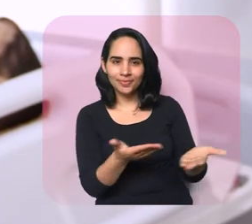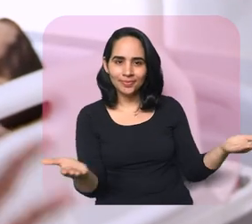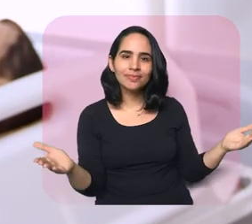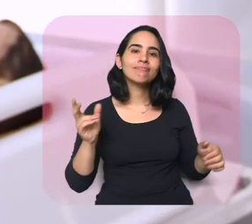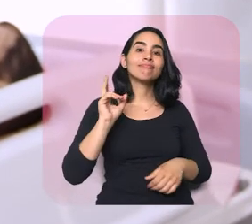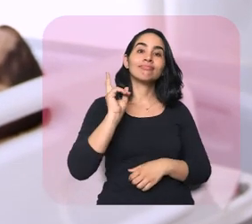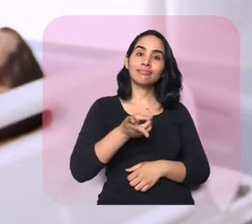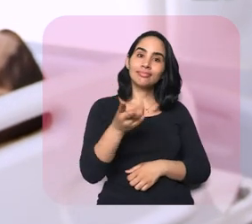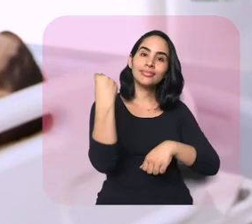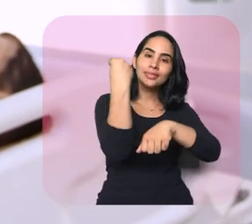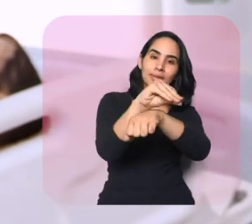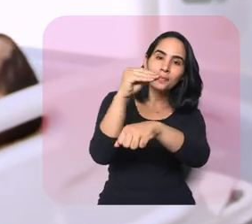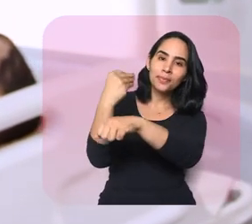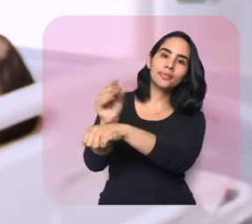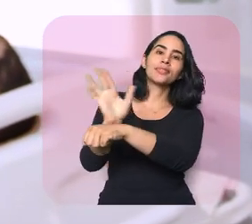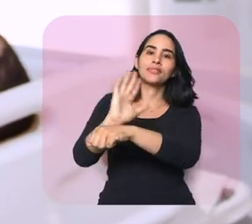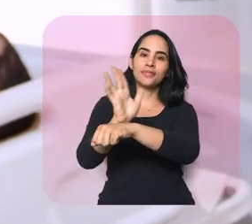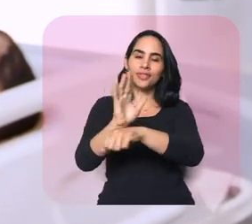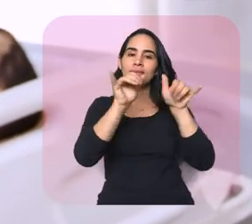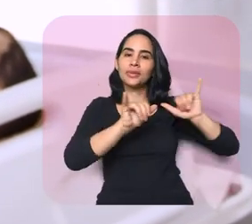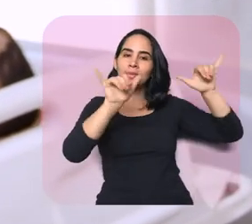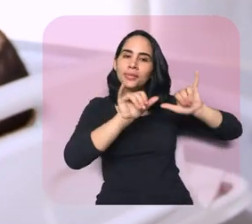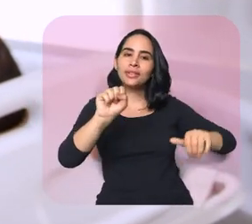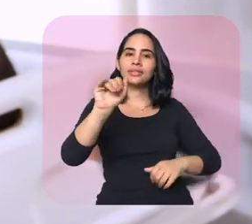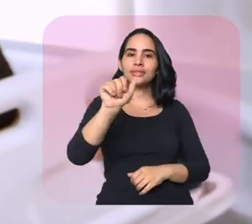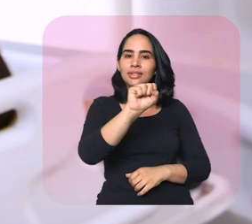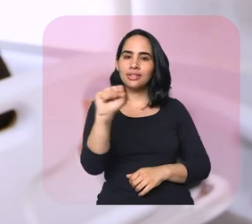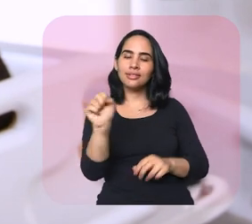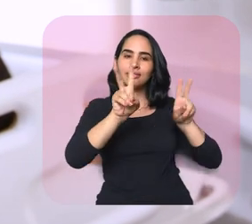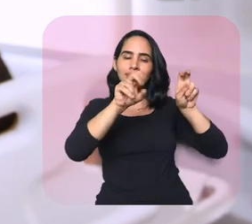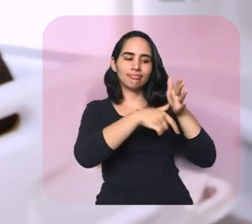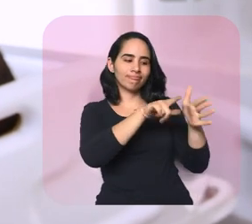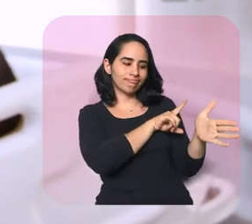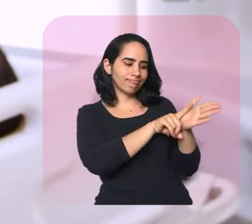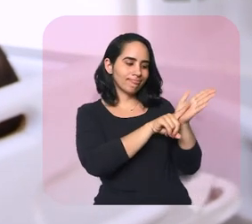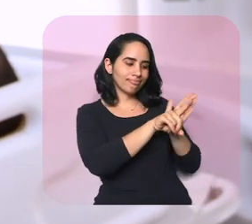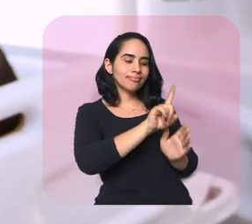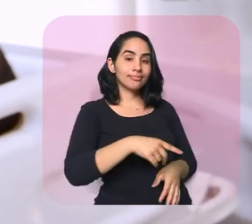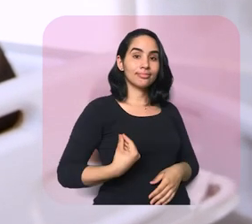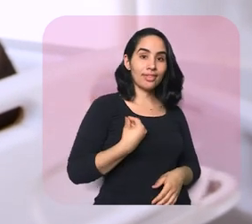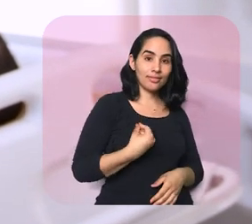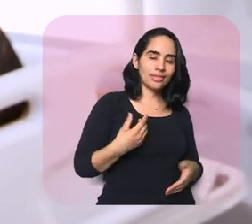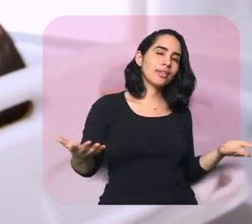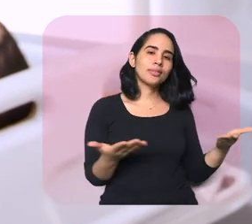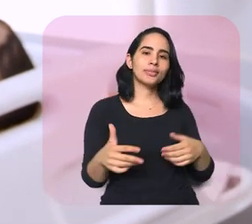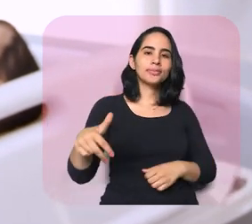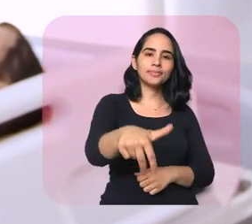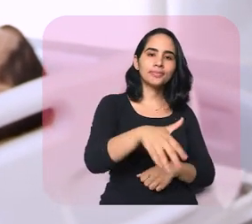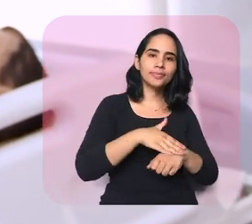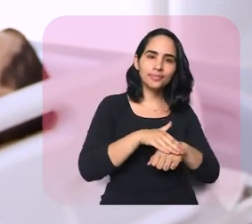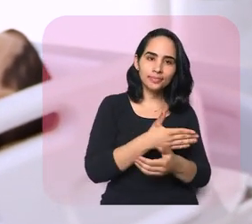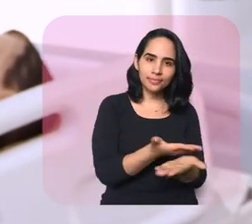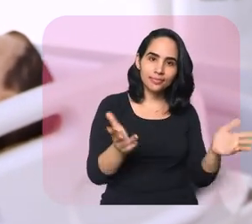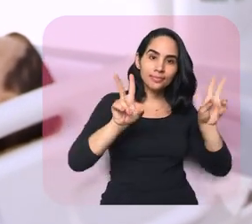Olá, pessoal! Continuando a série de vídeos sobre a campanha do CIAS intitulada Prevenção é Vida, eu quero conversar hoje com vocês sobre